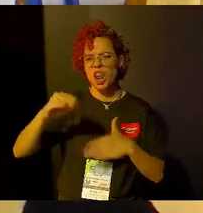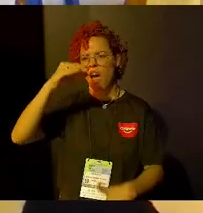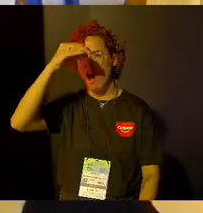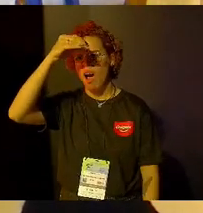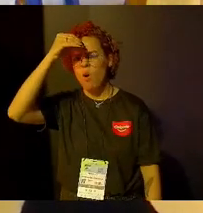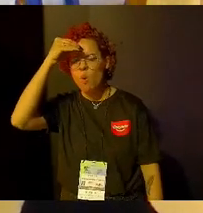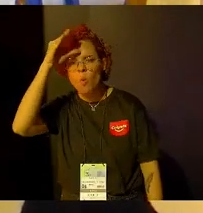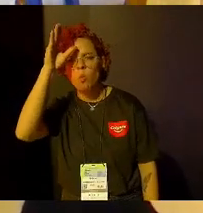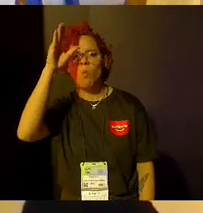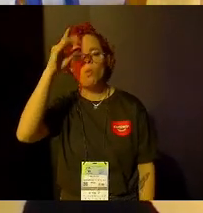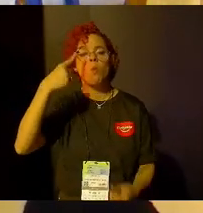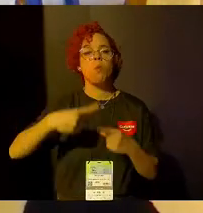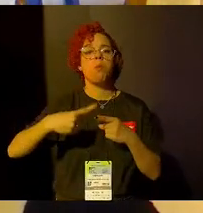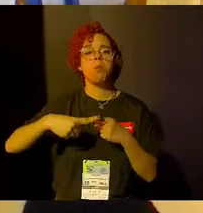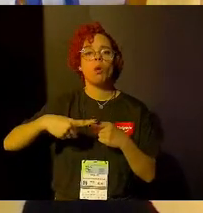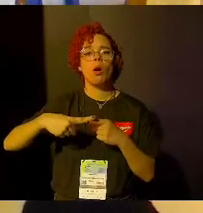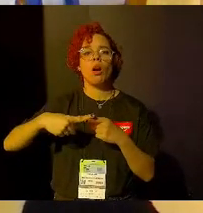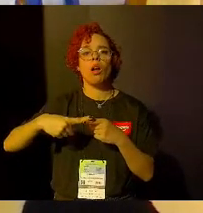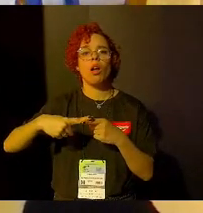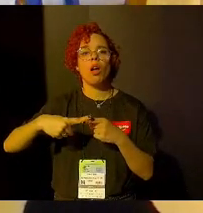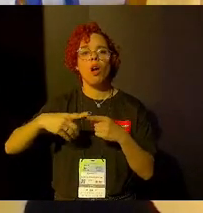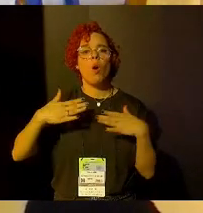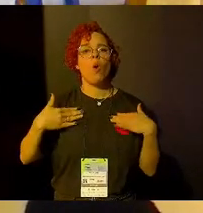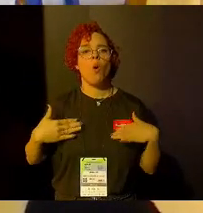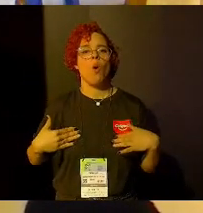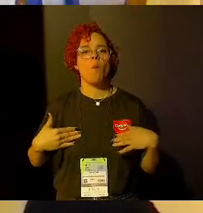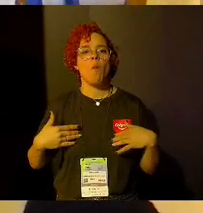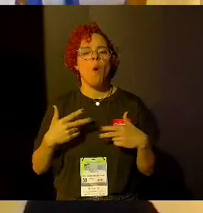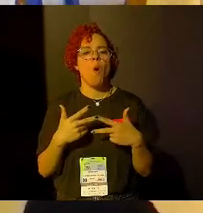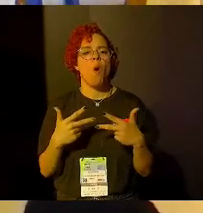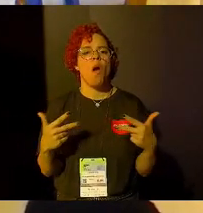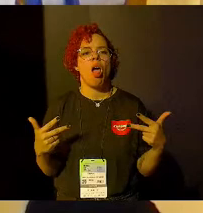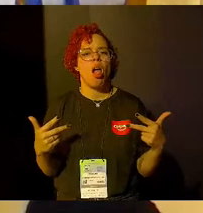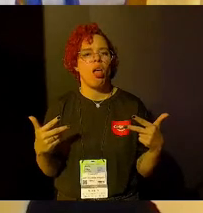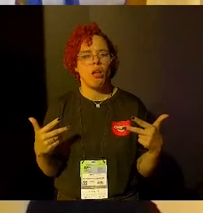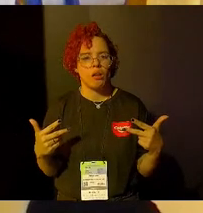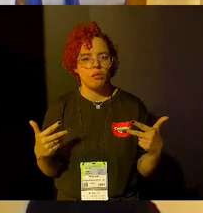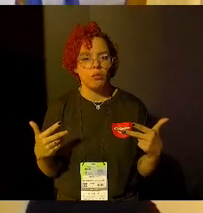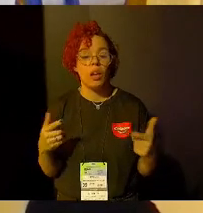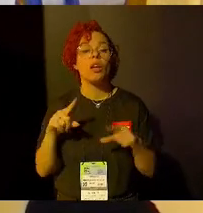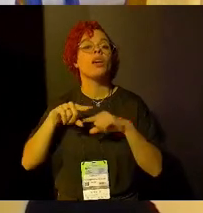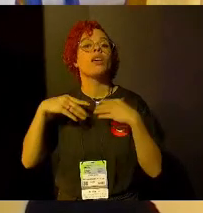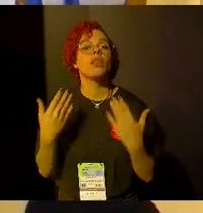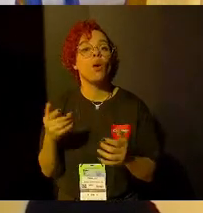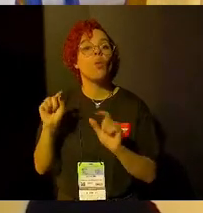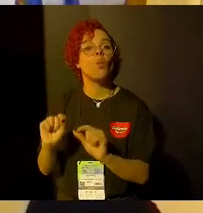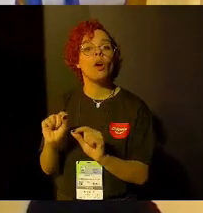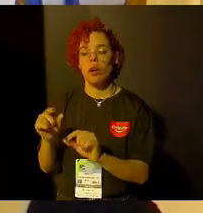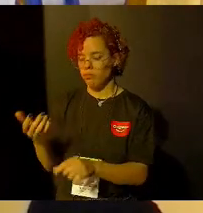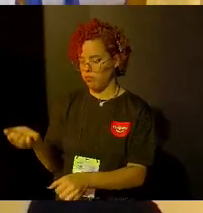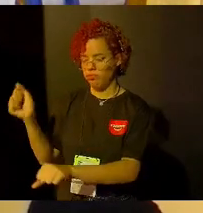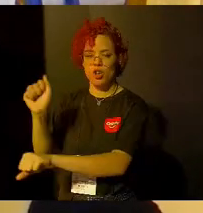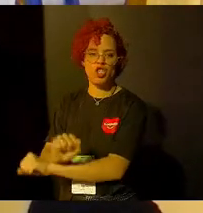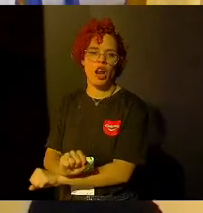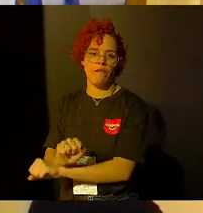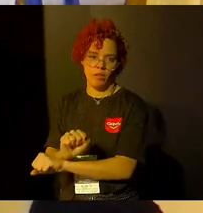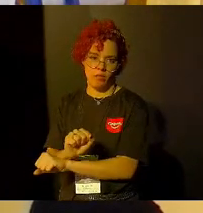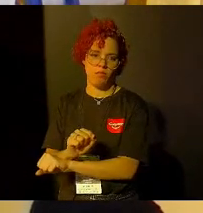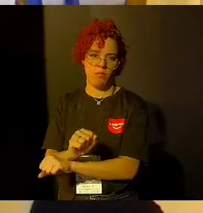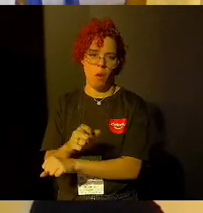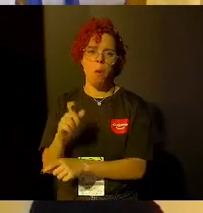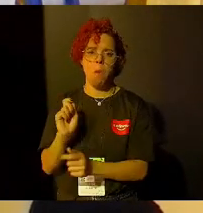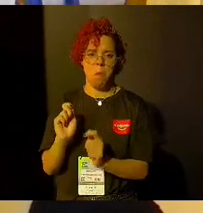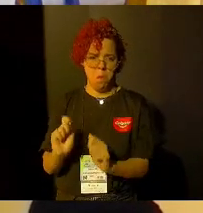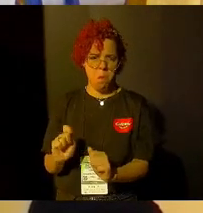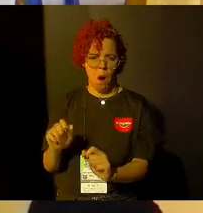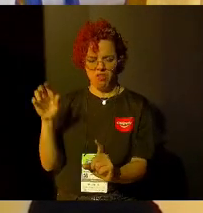porque vira um corpo coisa então a gente pode escravizar pode dar toneladas porque carregar pode te